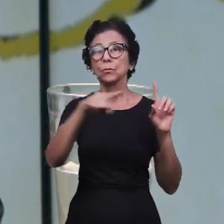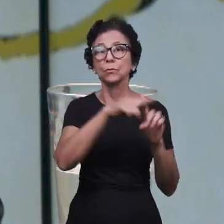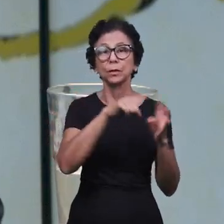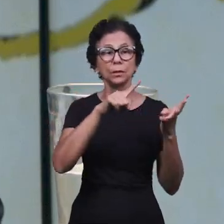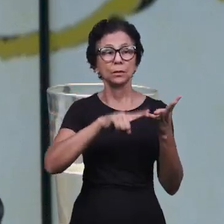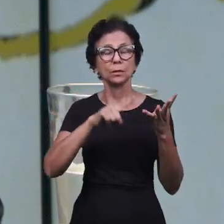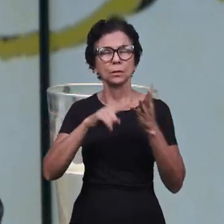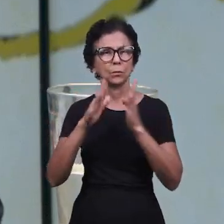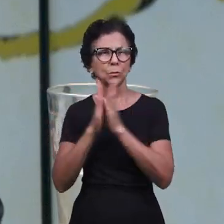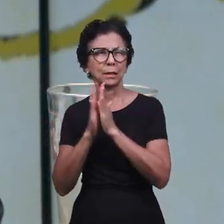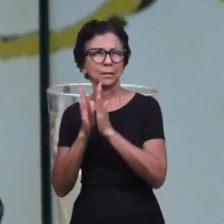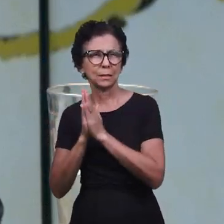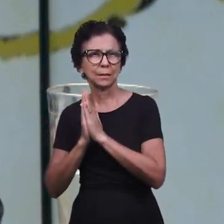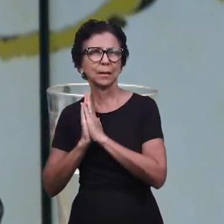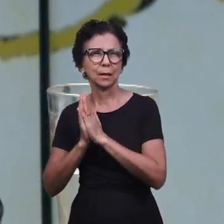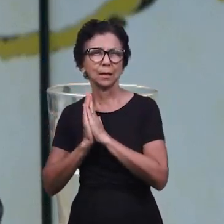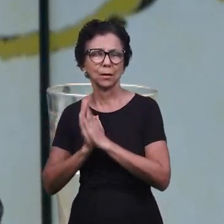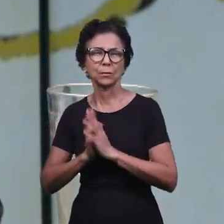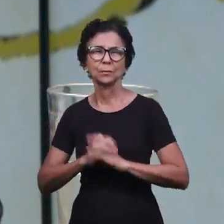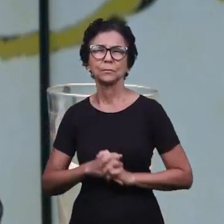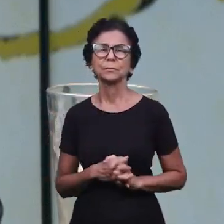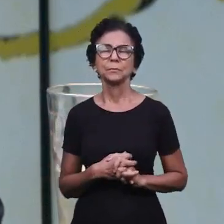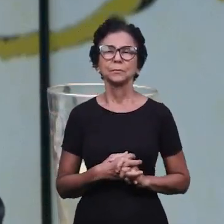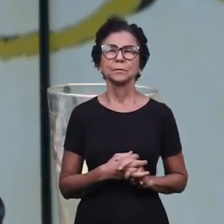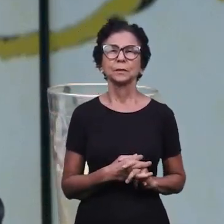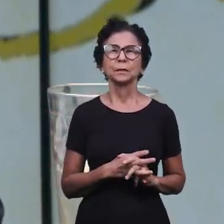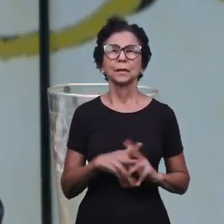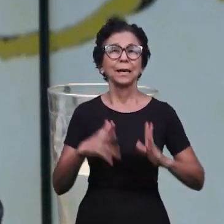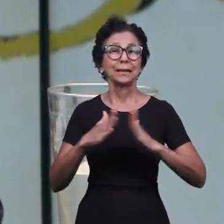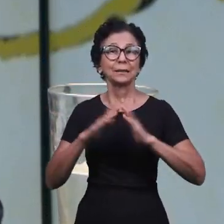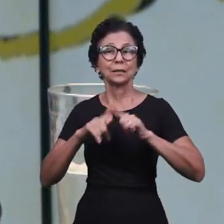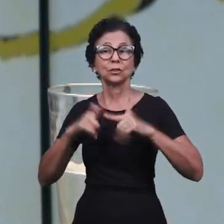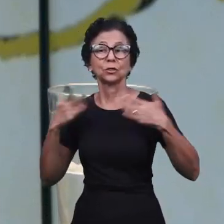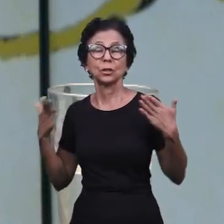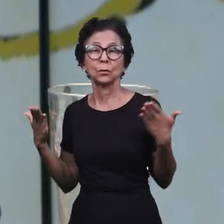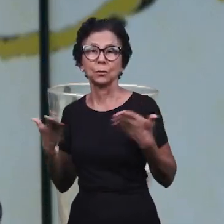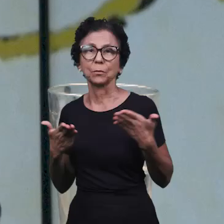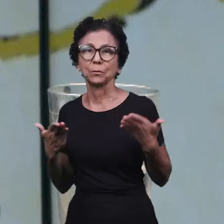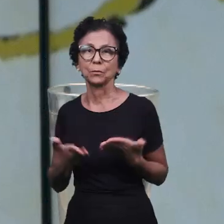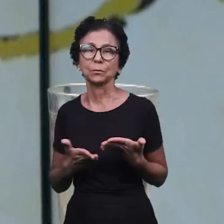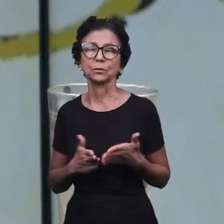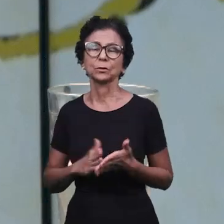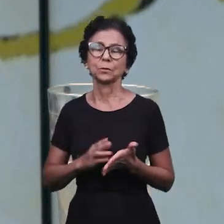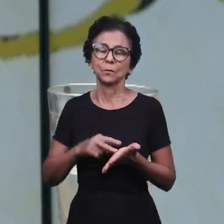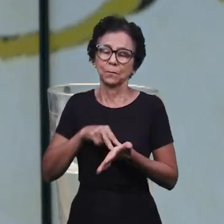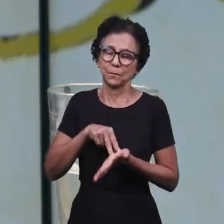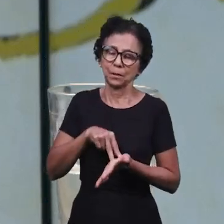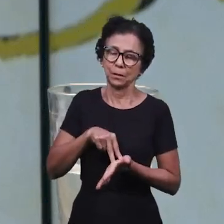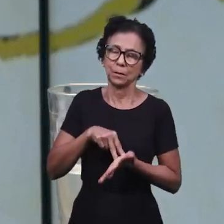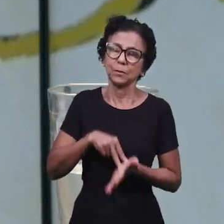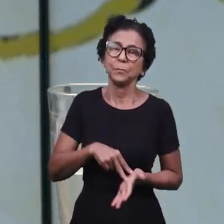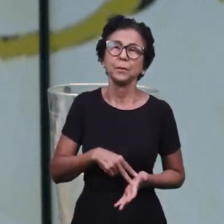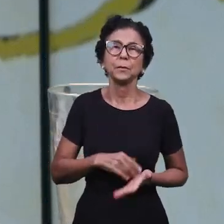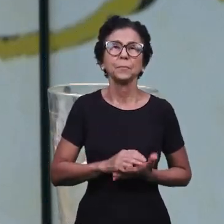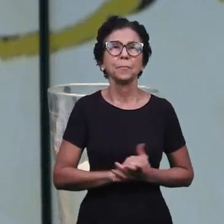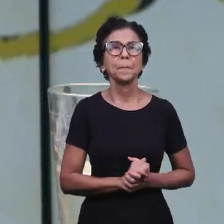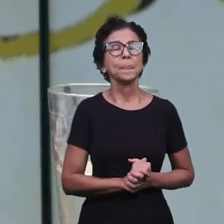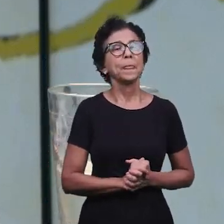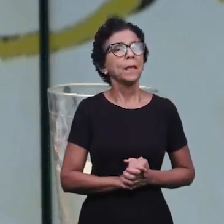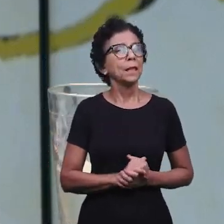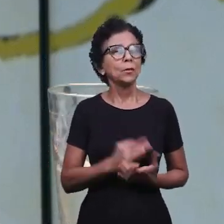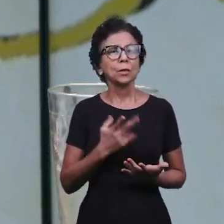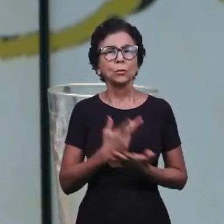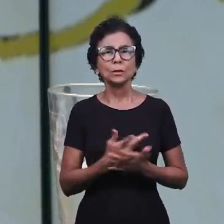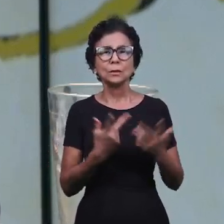exatamente aquilo que aconteceu lá no Egito. A mesma coisa, da mesma forma como eles saíram do Egito, também a igreja sai desse mundo